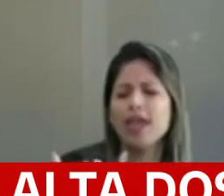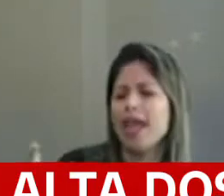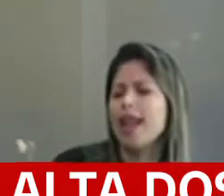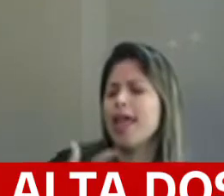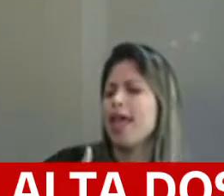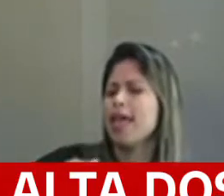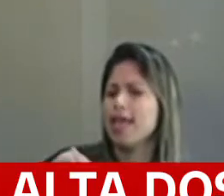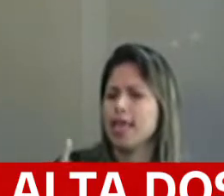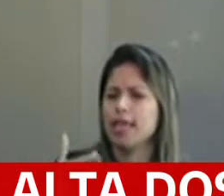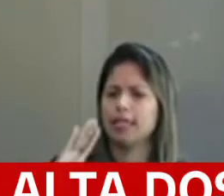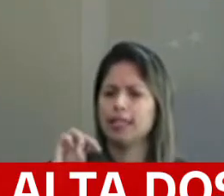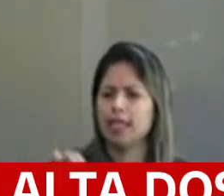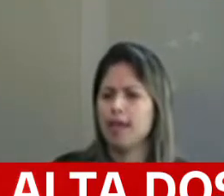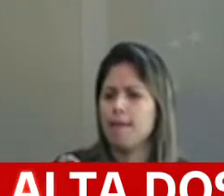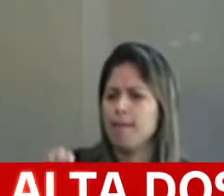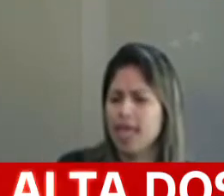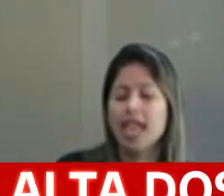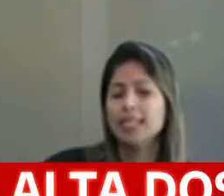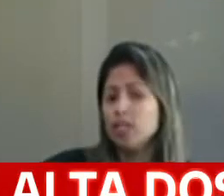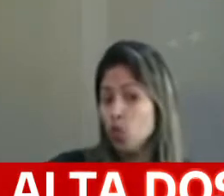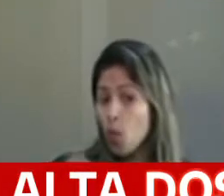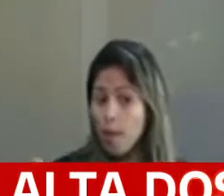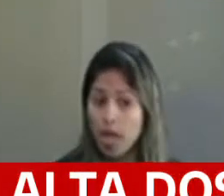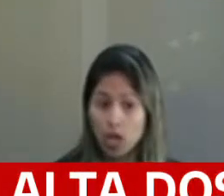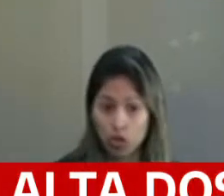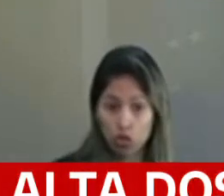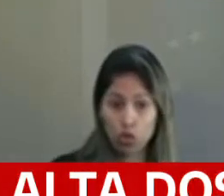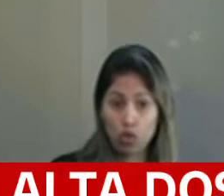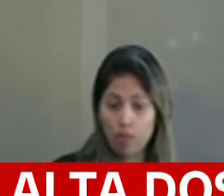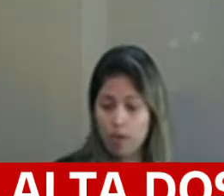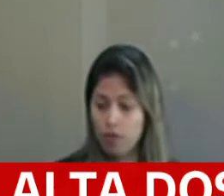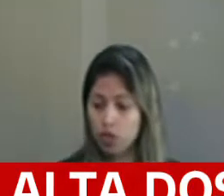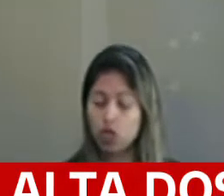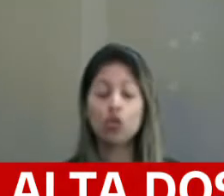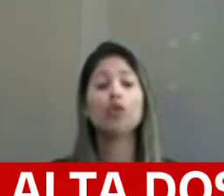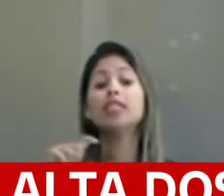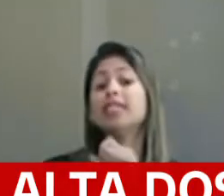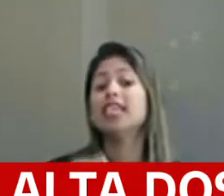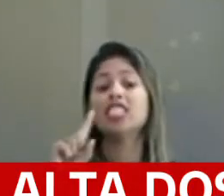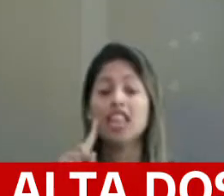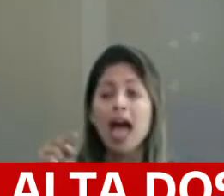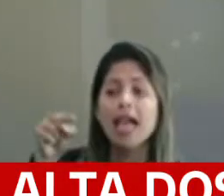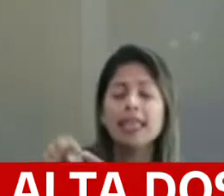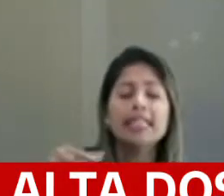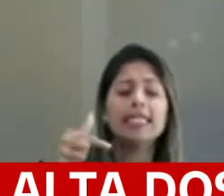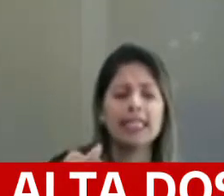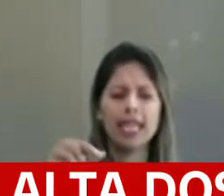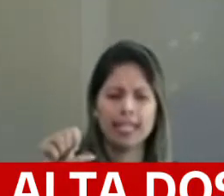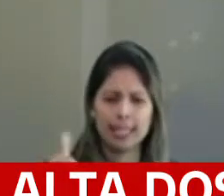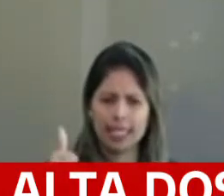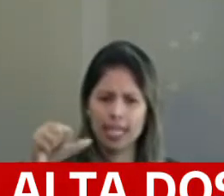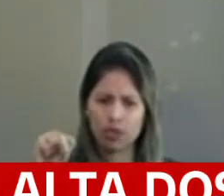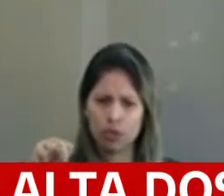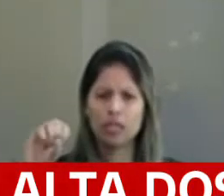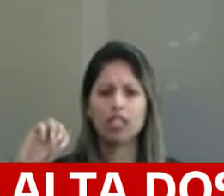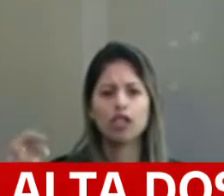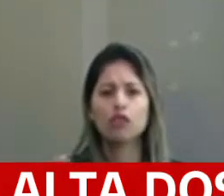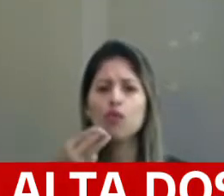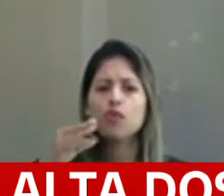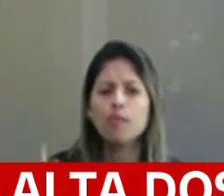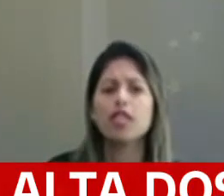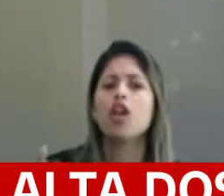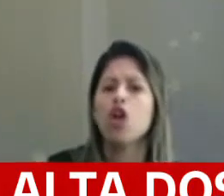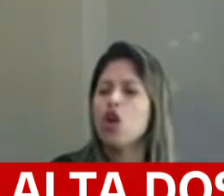ICMS em 2022 alcançaria 718 bilhões